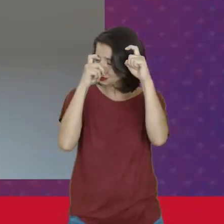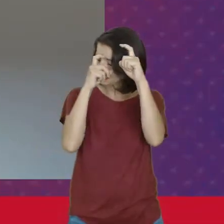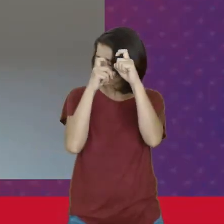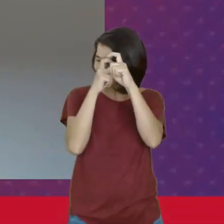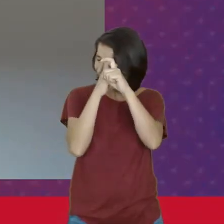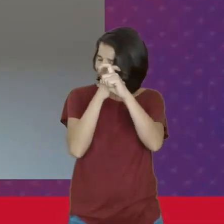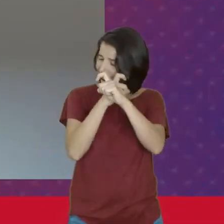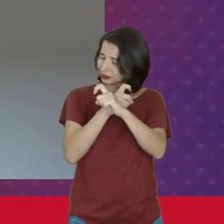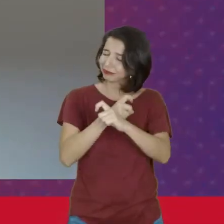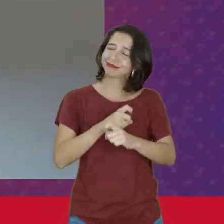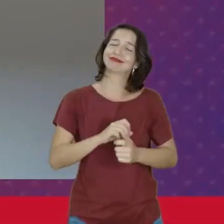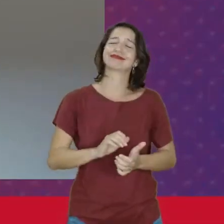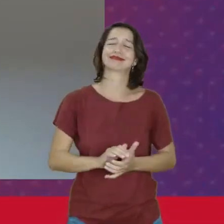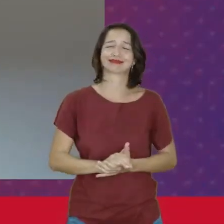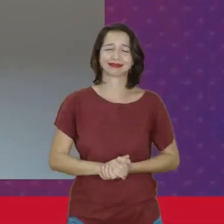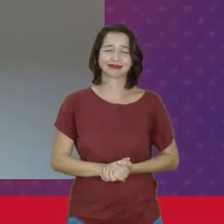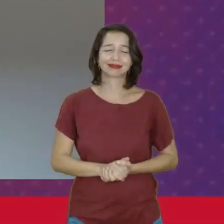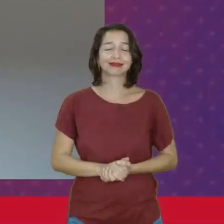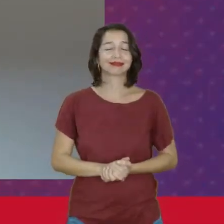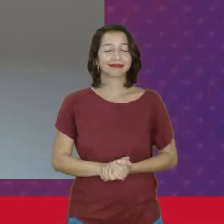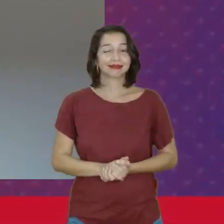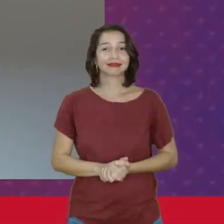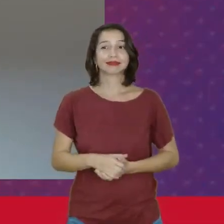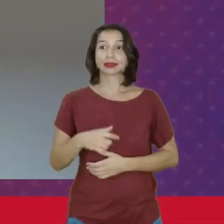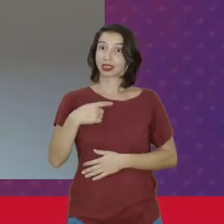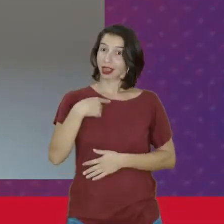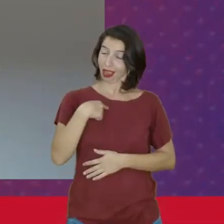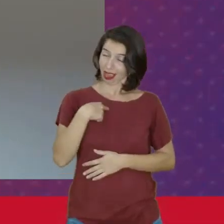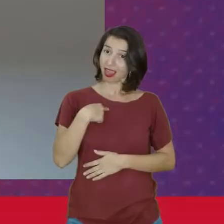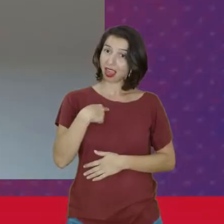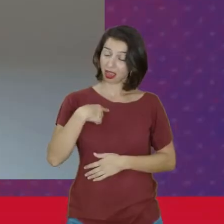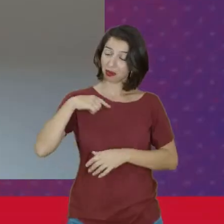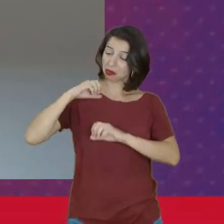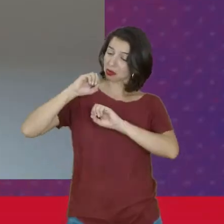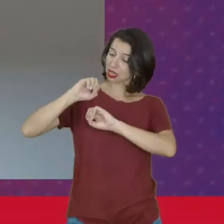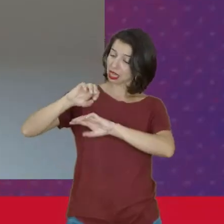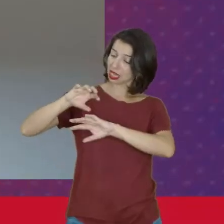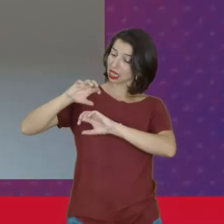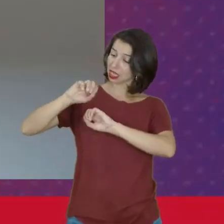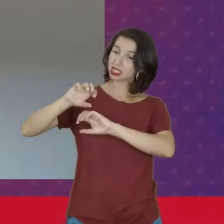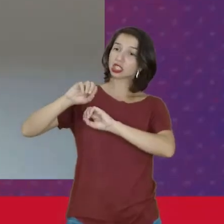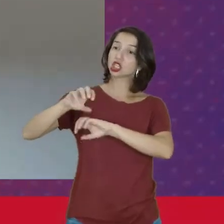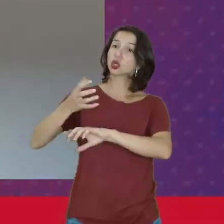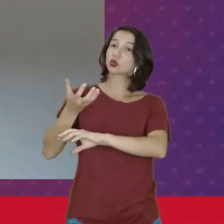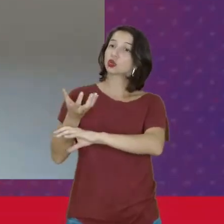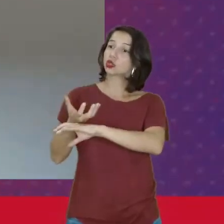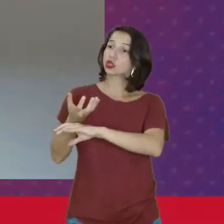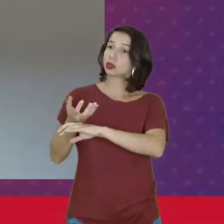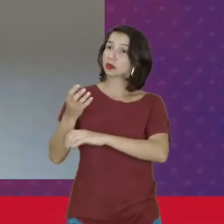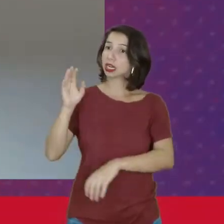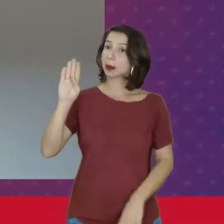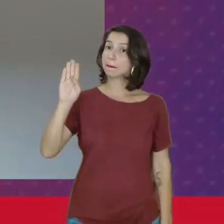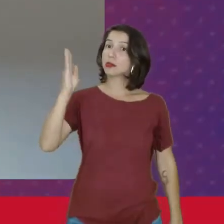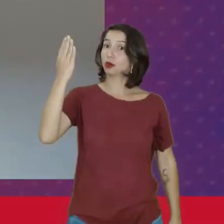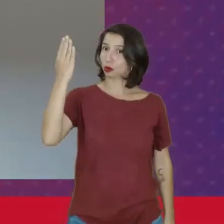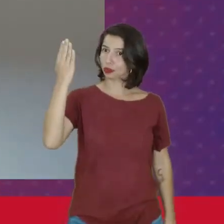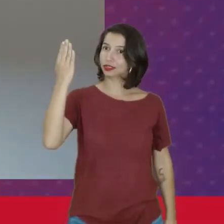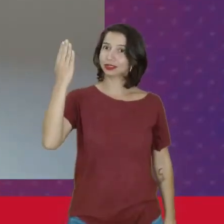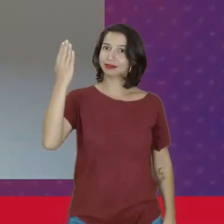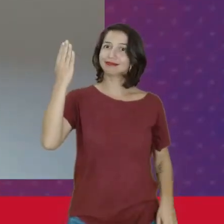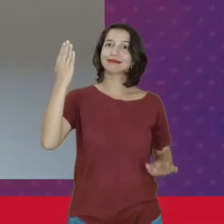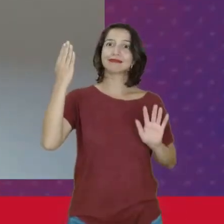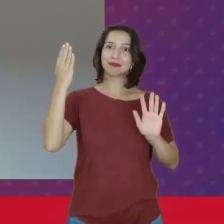Eu, por exemplo, dou aula de biologia e estou cobrindo os 2 professores que faltam de química.